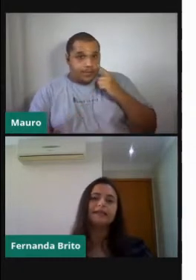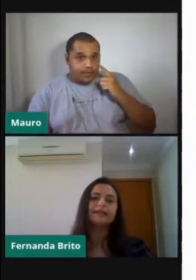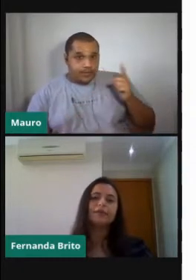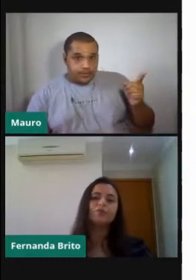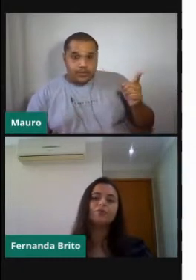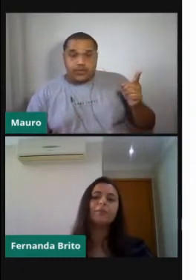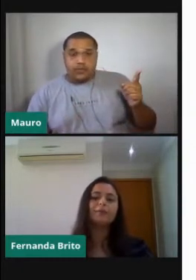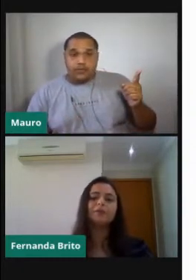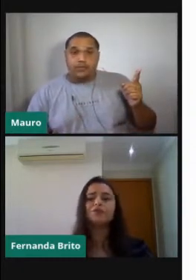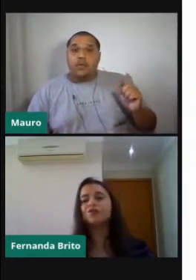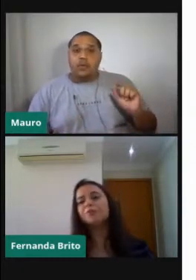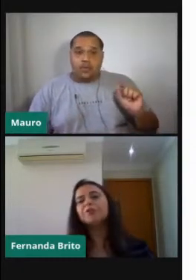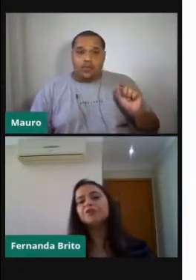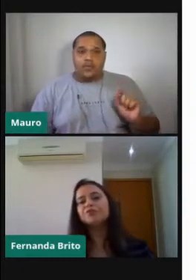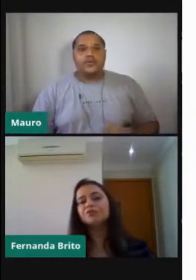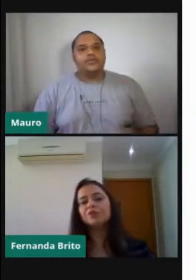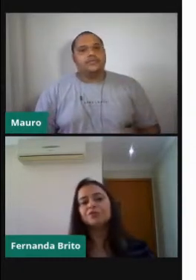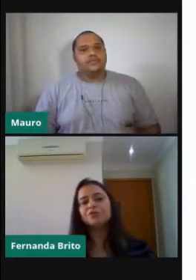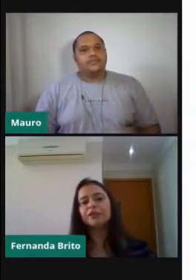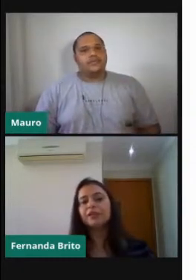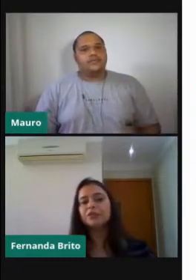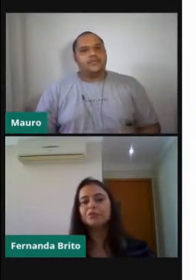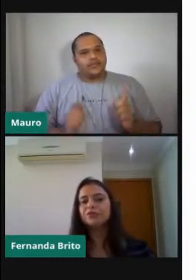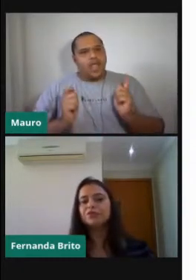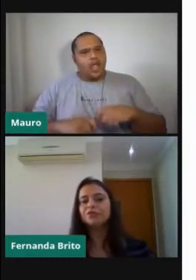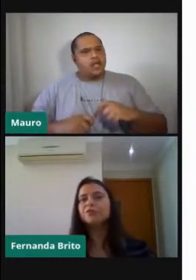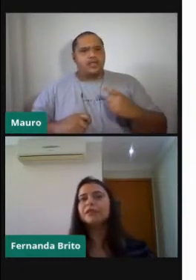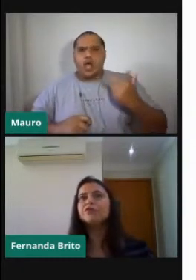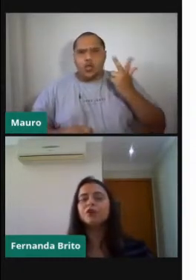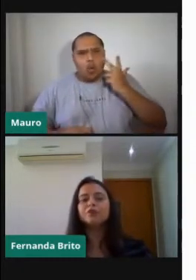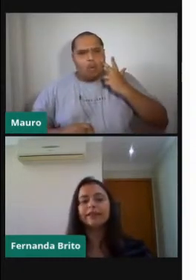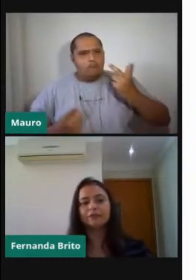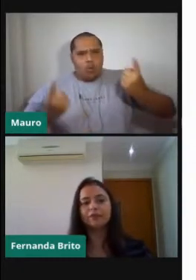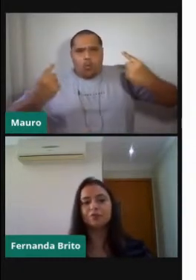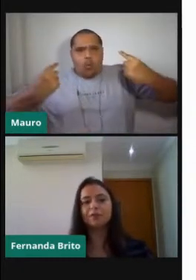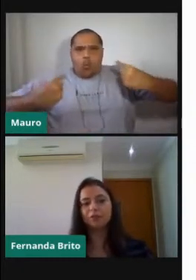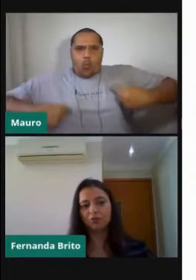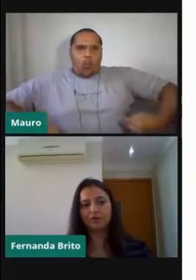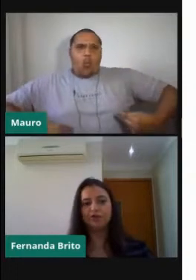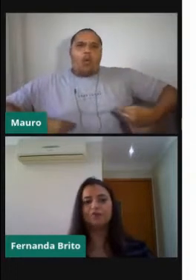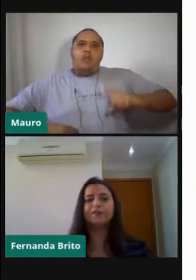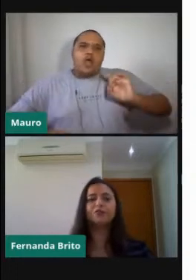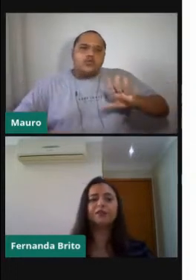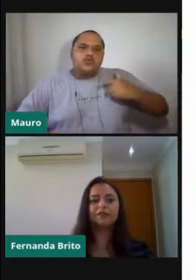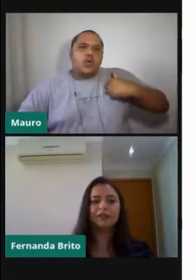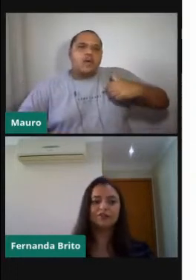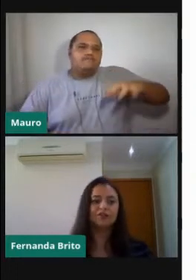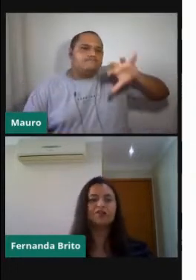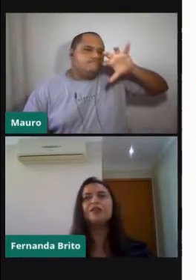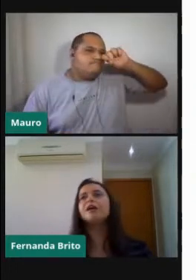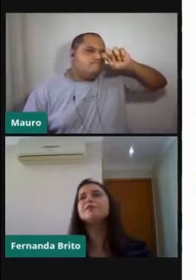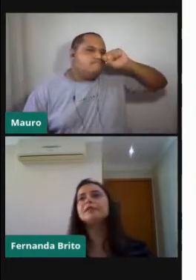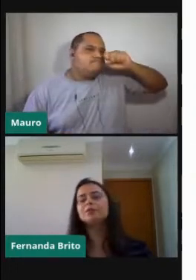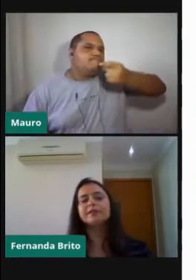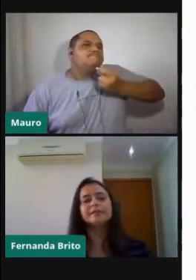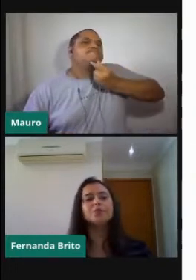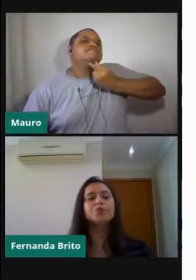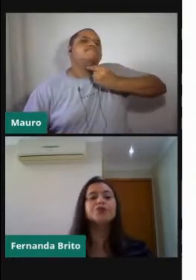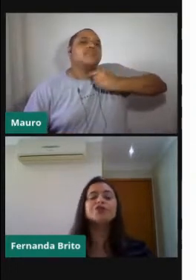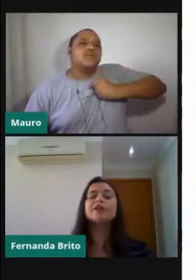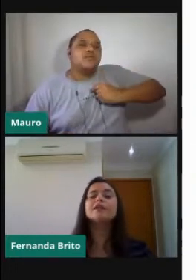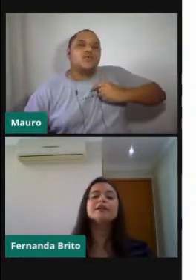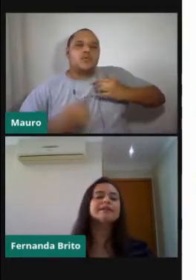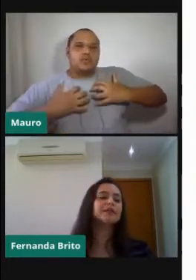protease, são amplamente distribuídas no nosso organismo. Então, a gente não tem só no trato respiratório, a gente vai ter no trato gastrointestinal,